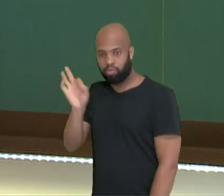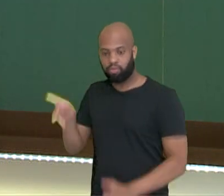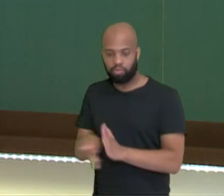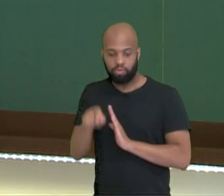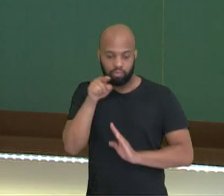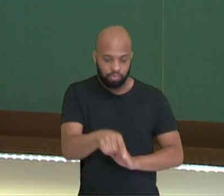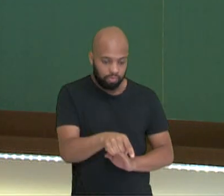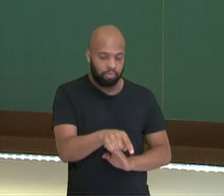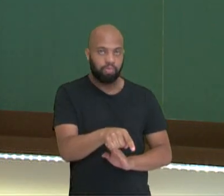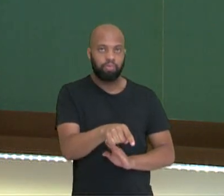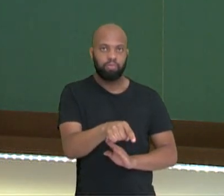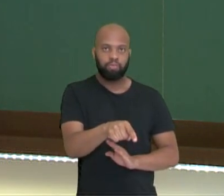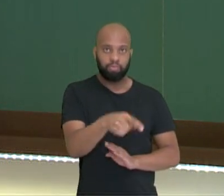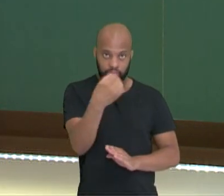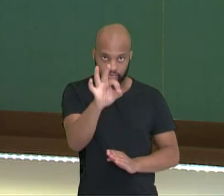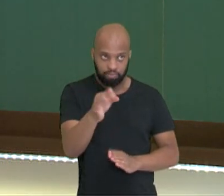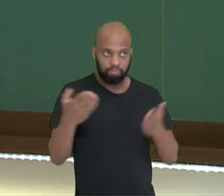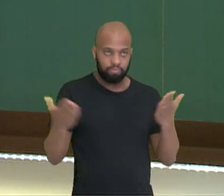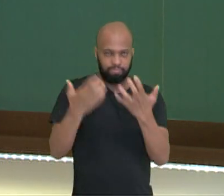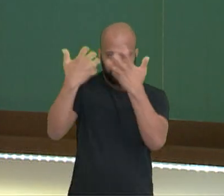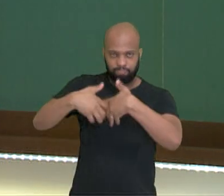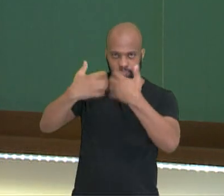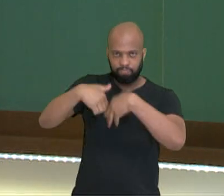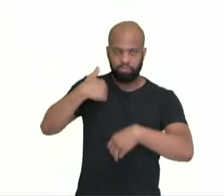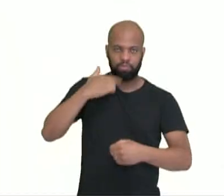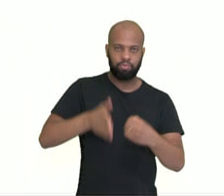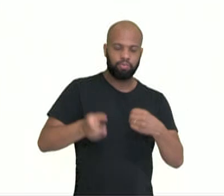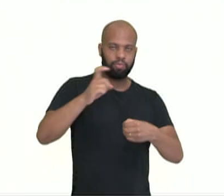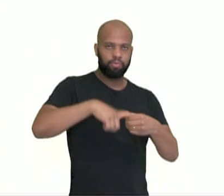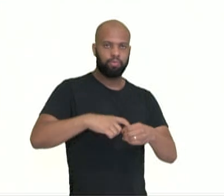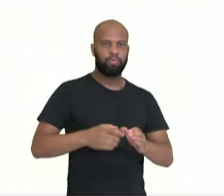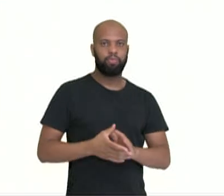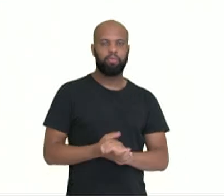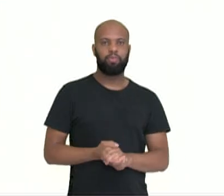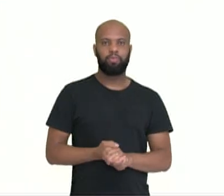mês 2. Legal? Então, eu vou deixar vocês fazendo aí, eu já volto.